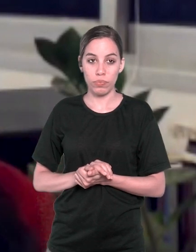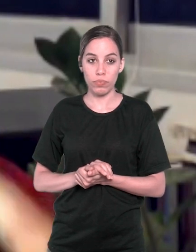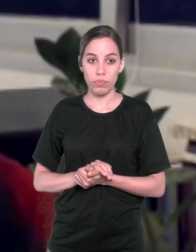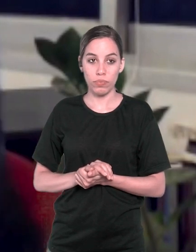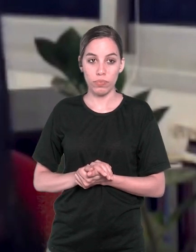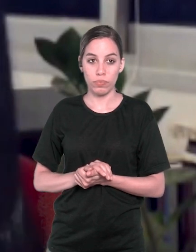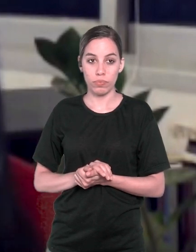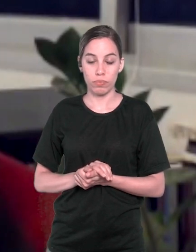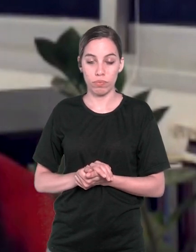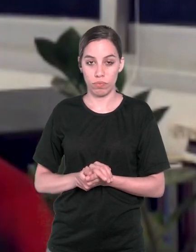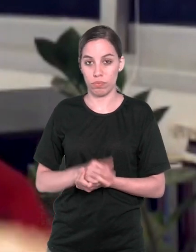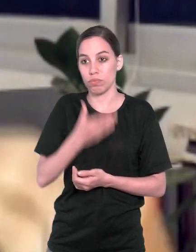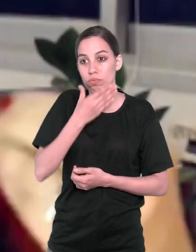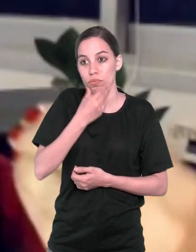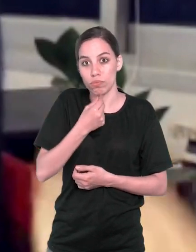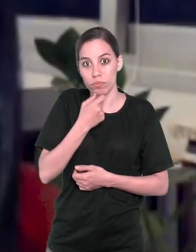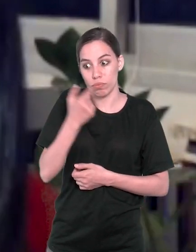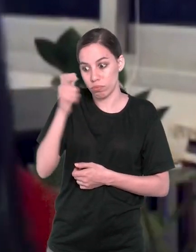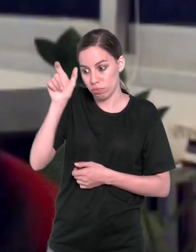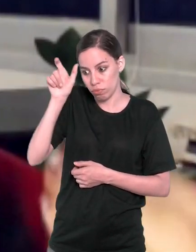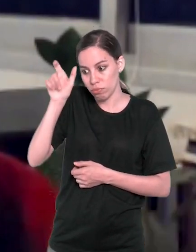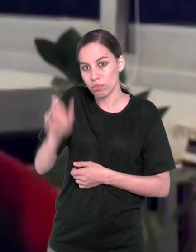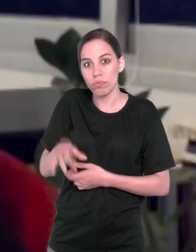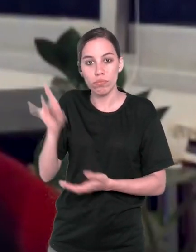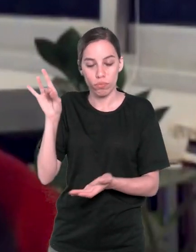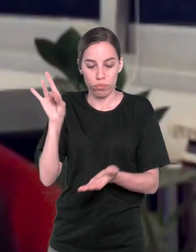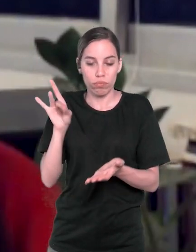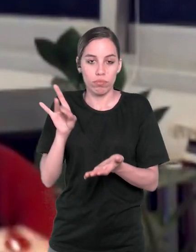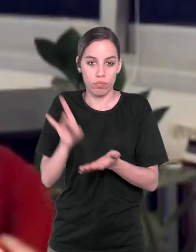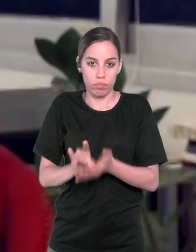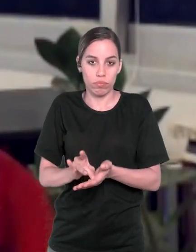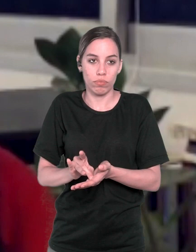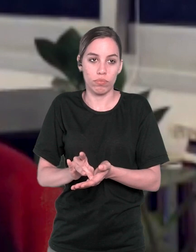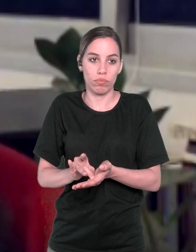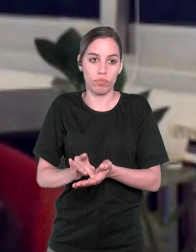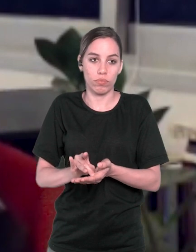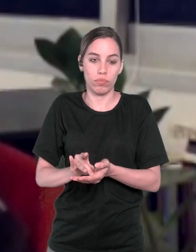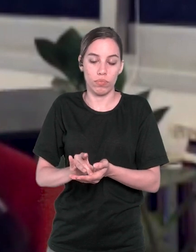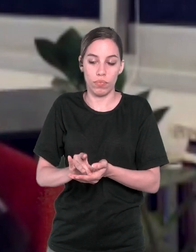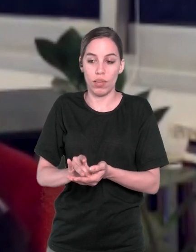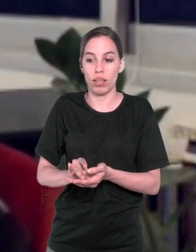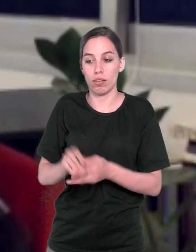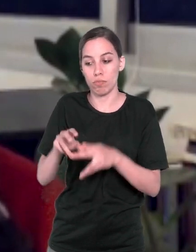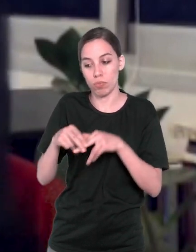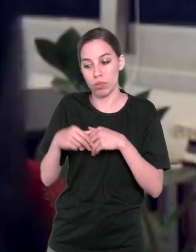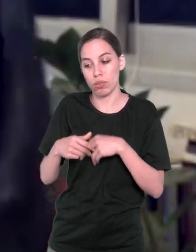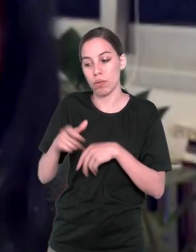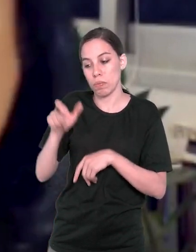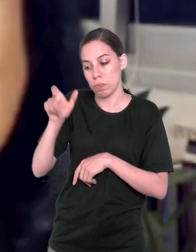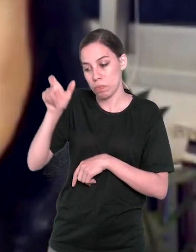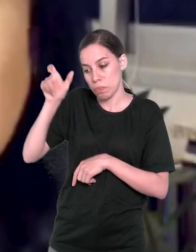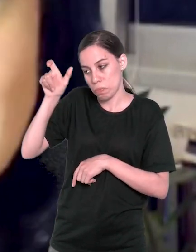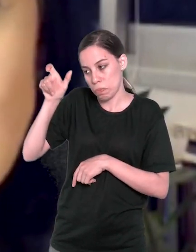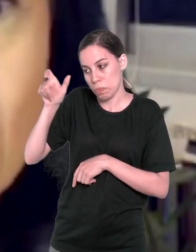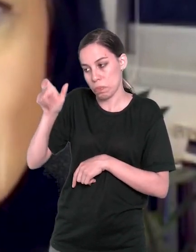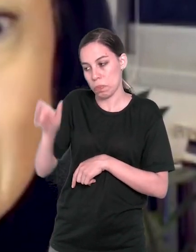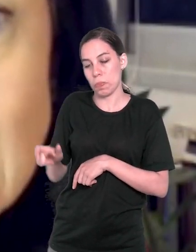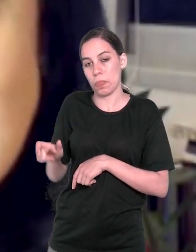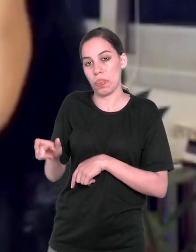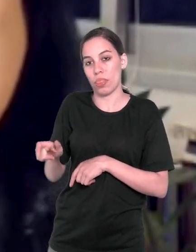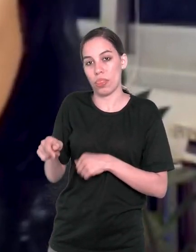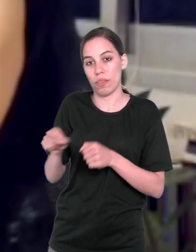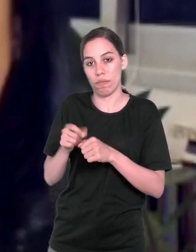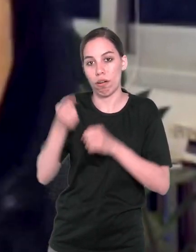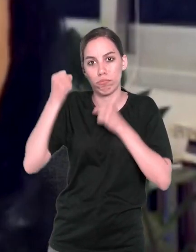civil, né, como pessoa, e nesse sentido é que ele exerceu essa militância, que a poesia dele não